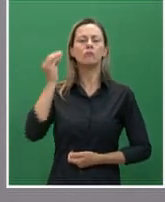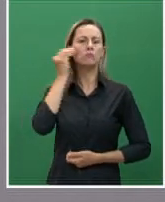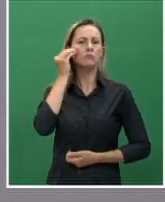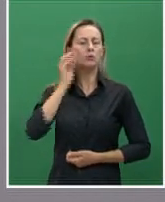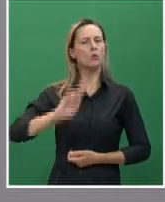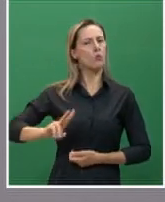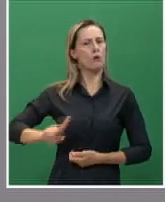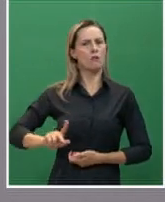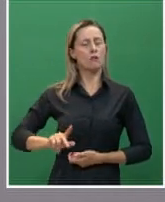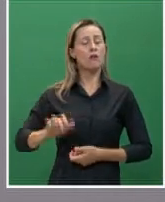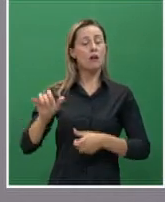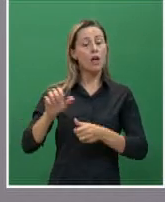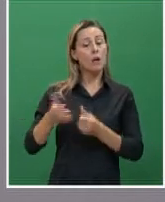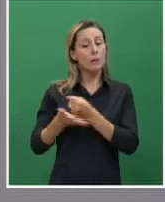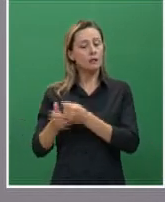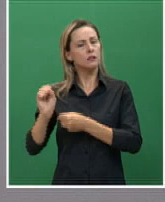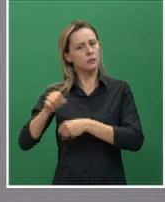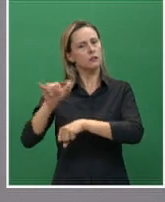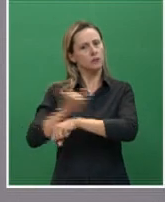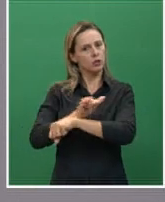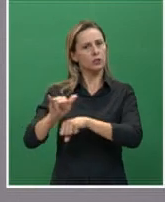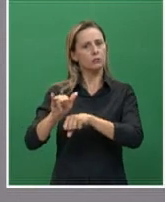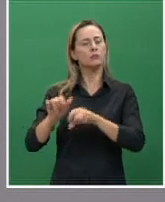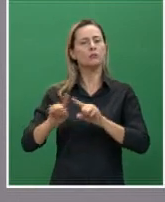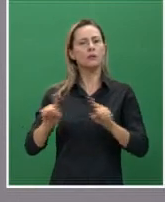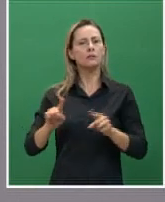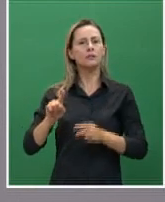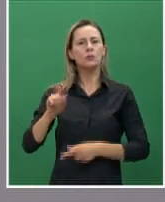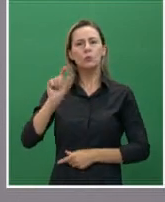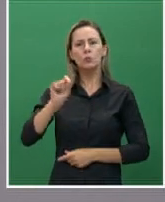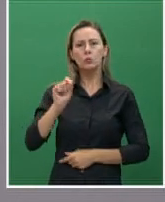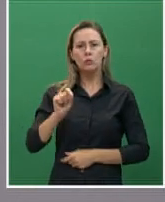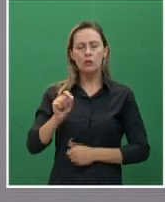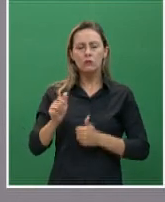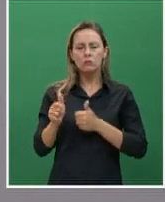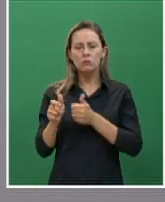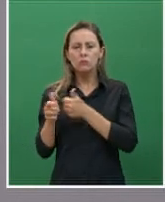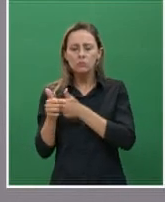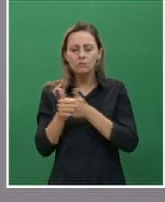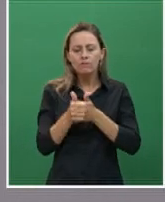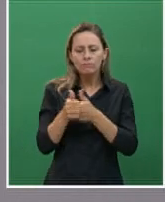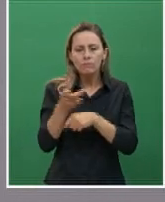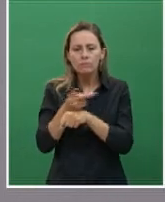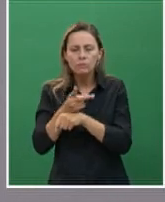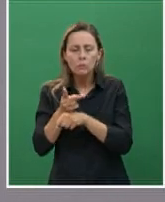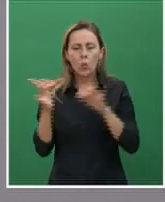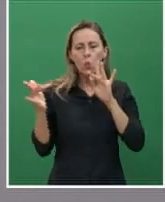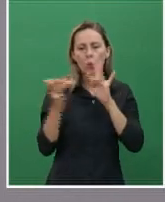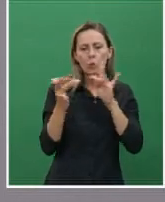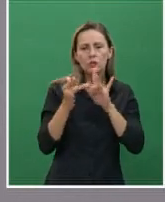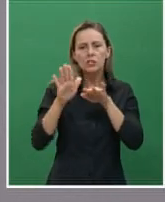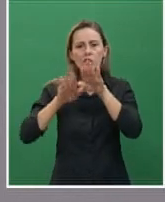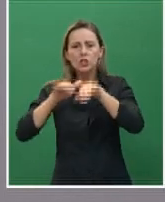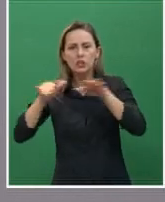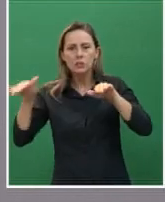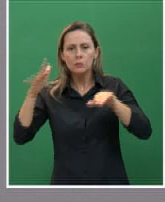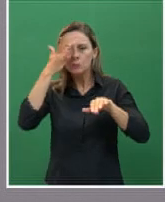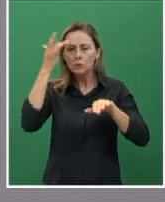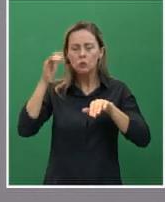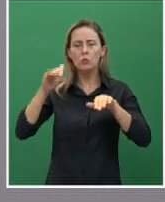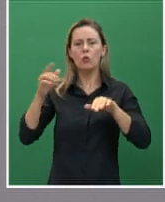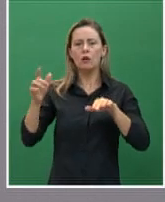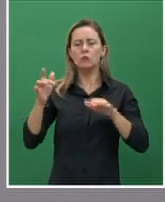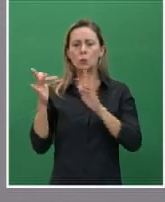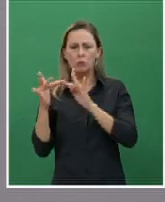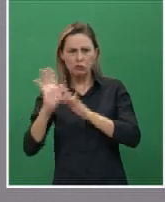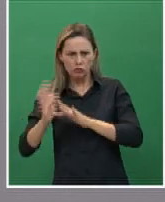da Estratégia mais além de testar é fundamental a rastrear os contatos chamar as pessoas que tiveram contato